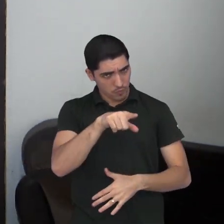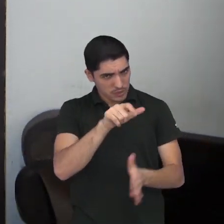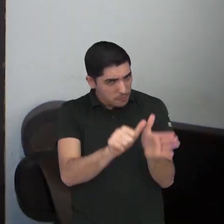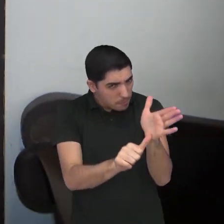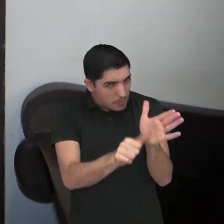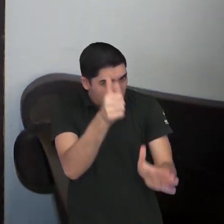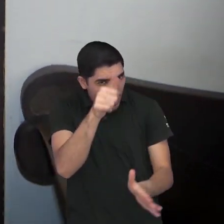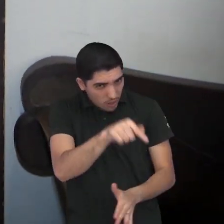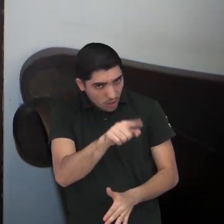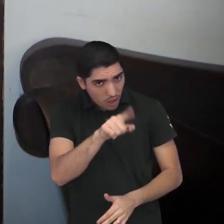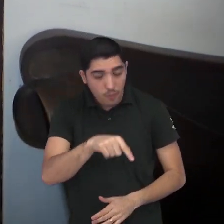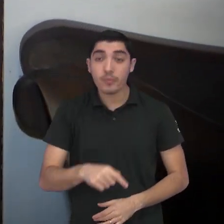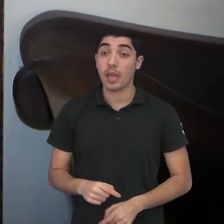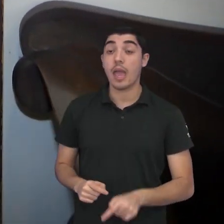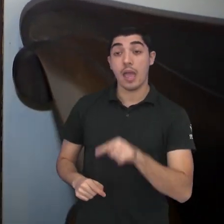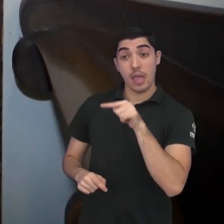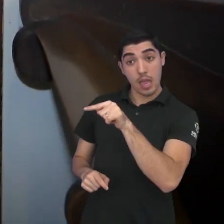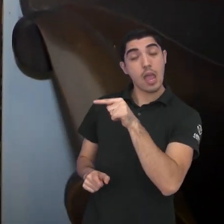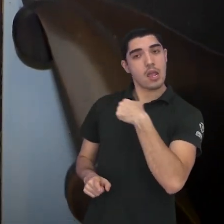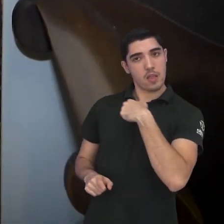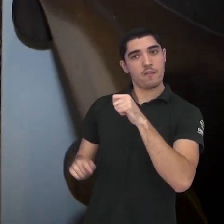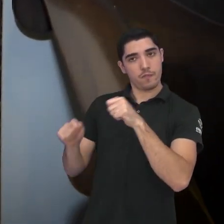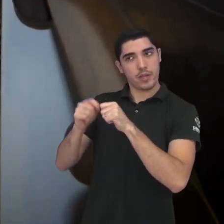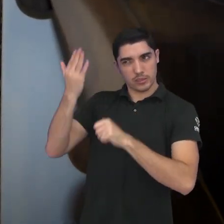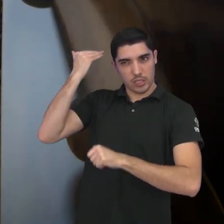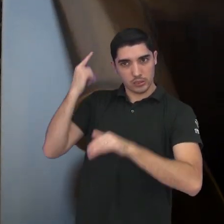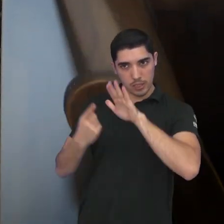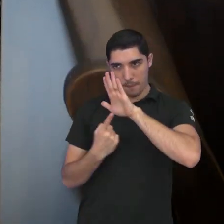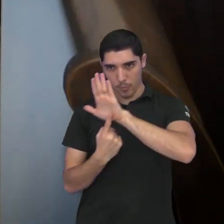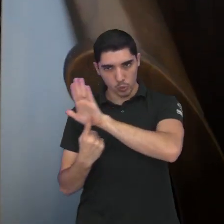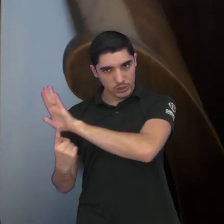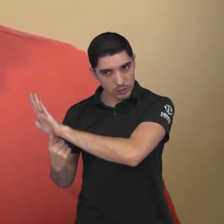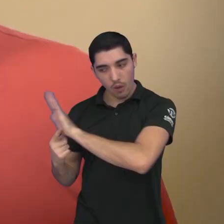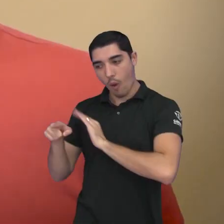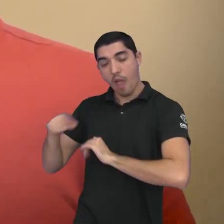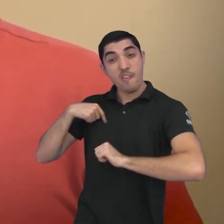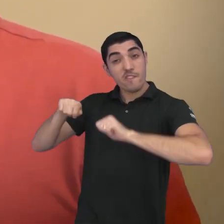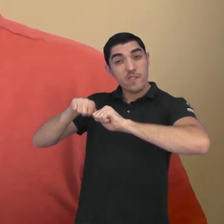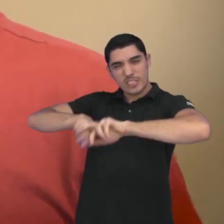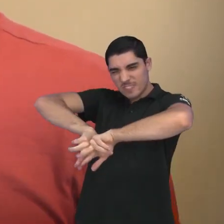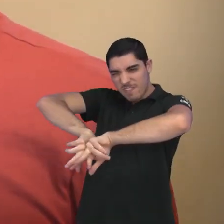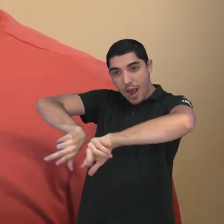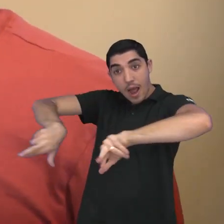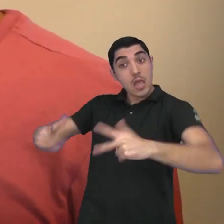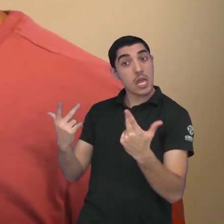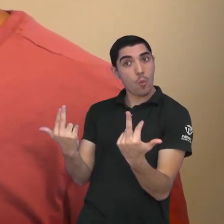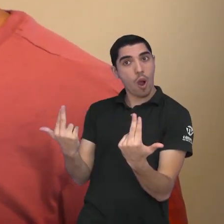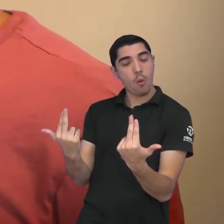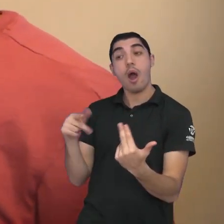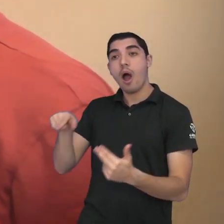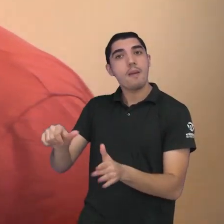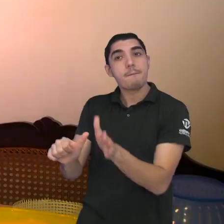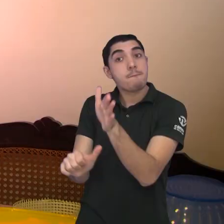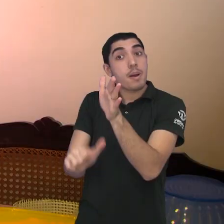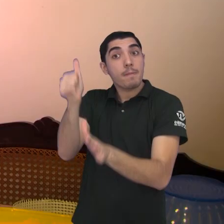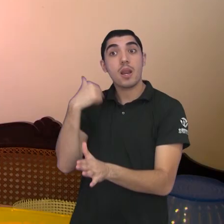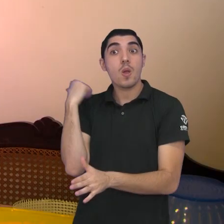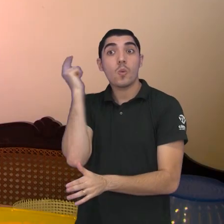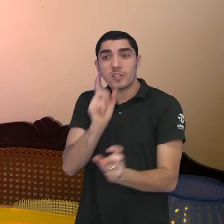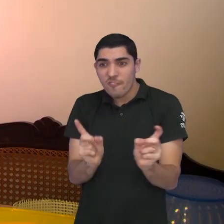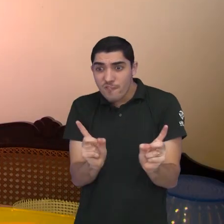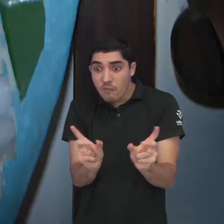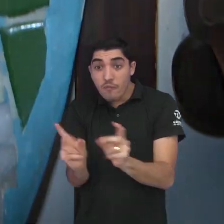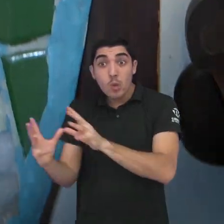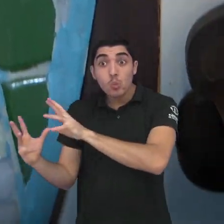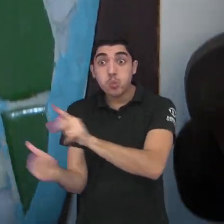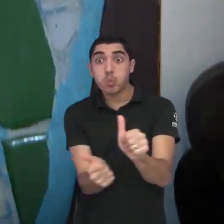série que eu fiz para uma exposição e foi a primeira vez que eu vendi tudo. E eu estava bem no